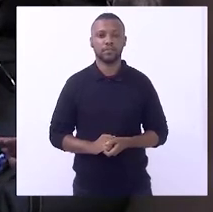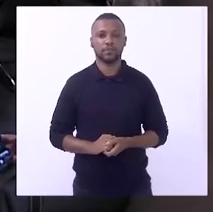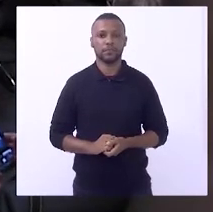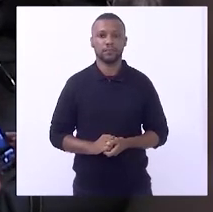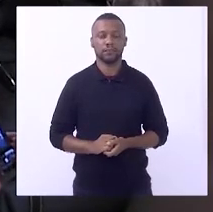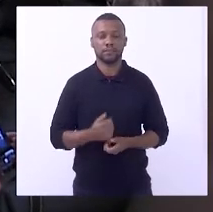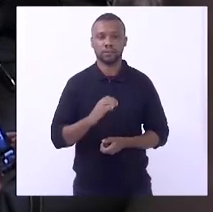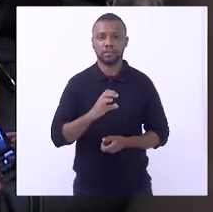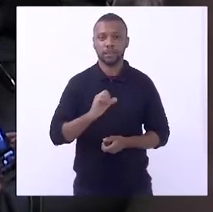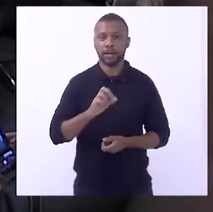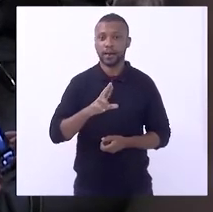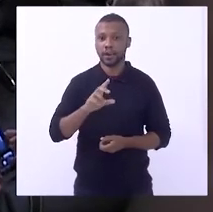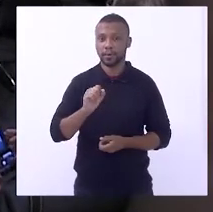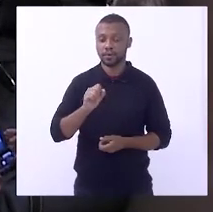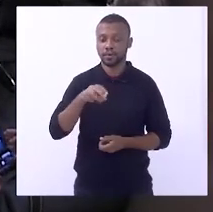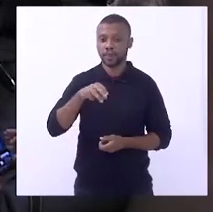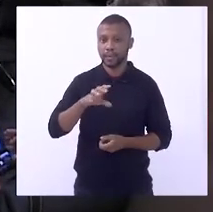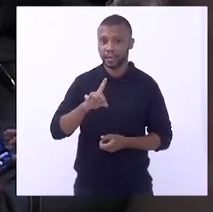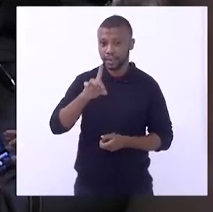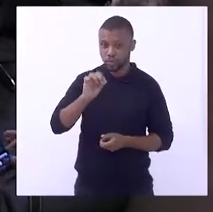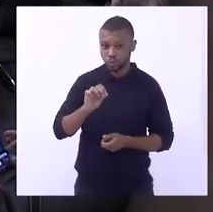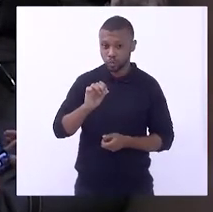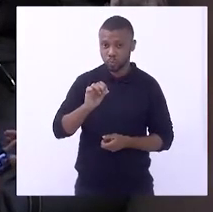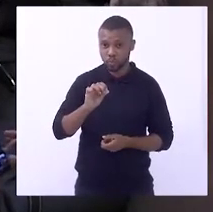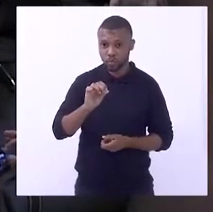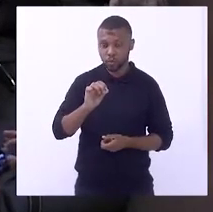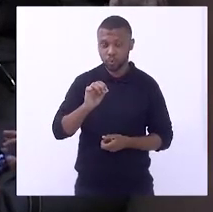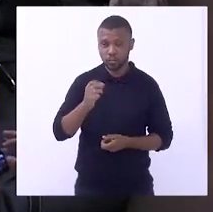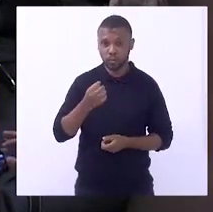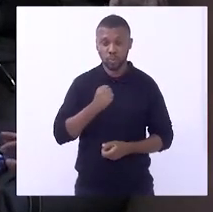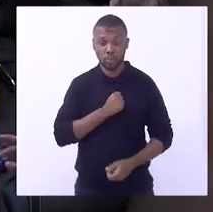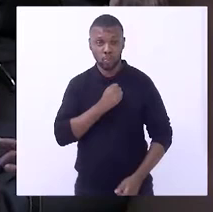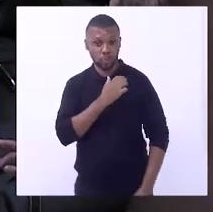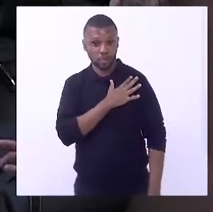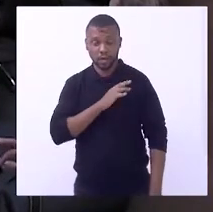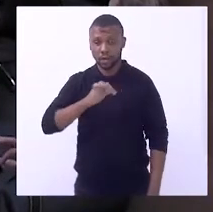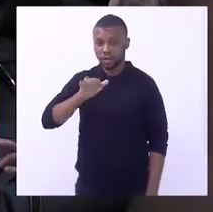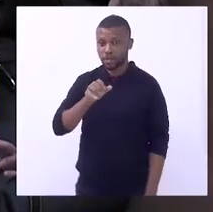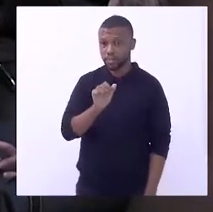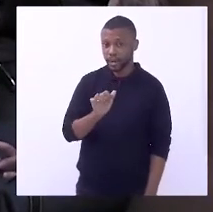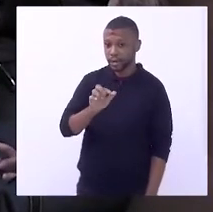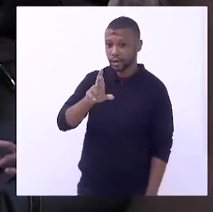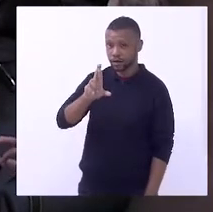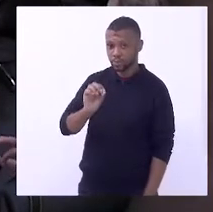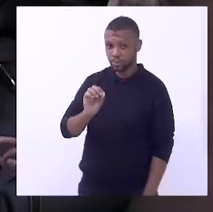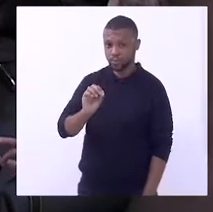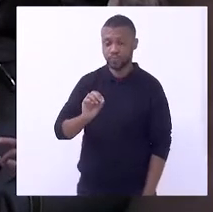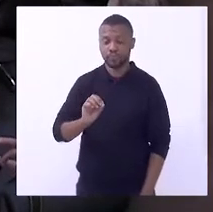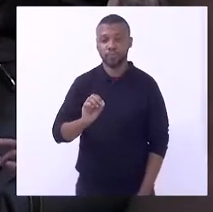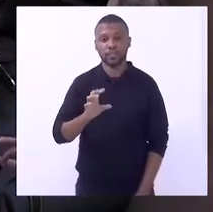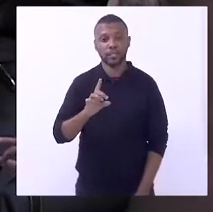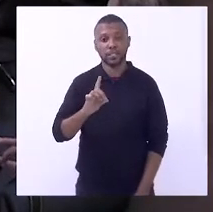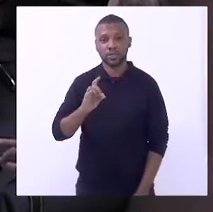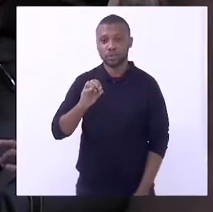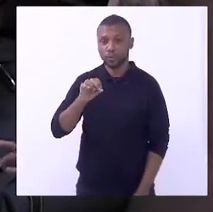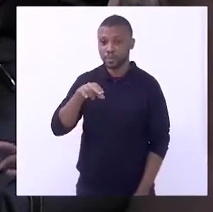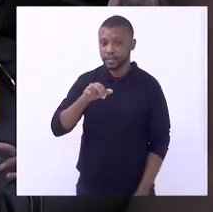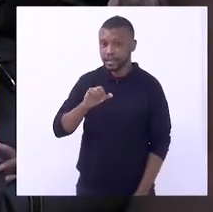Carlos Macedo. Carlos Macedo. Coronel Jairo. Coronel Jairo. Dionísio